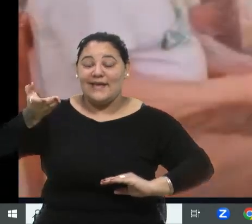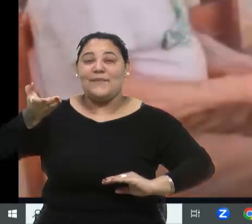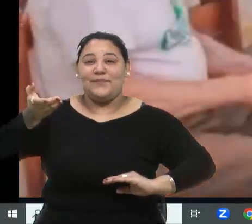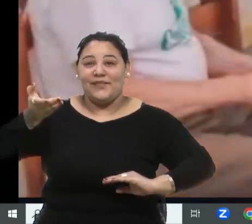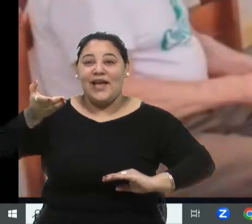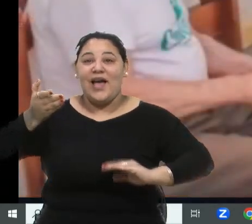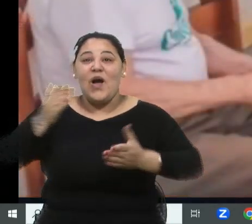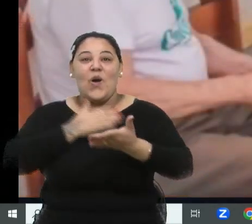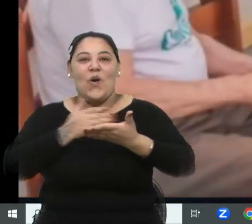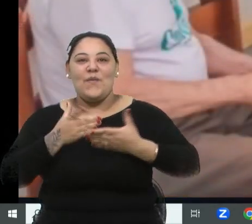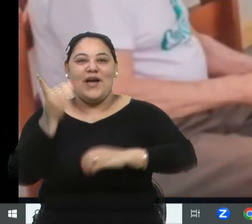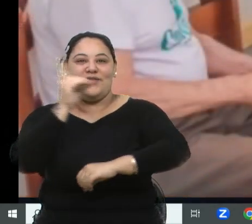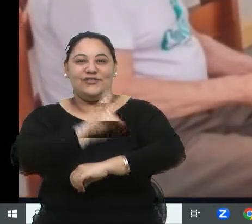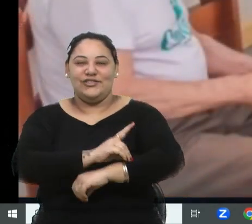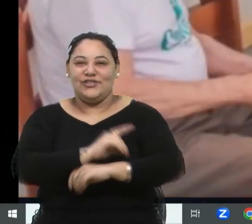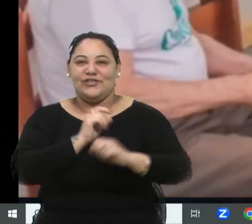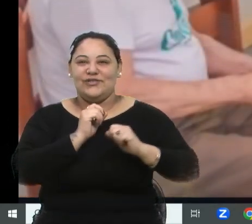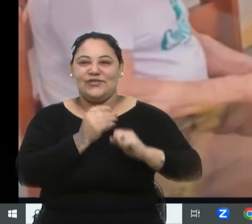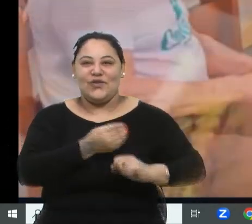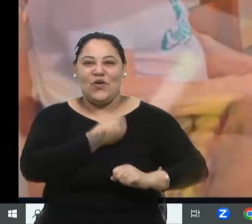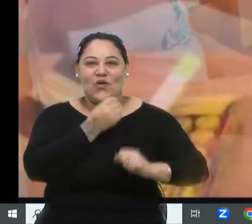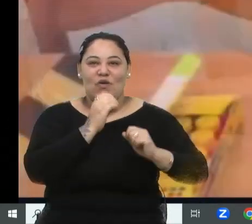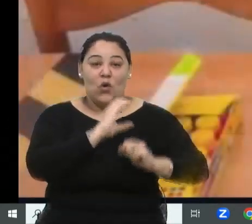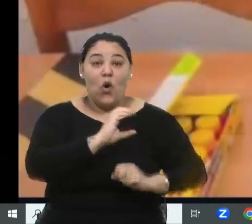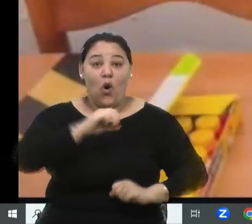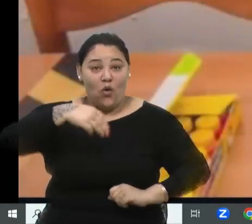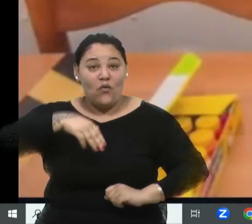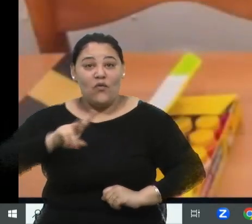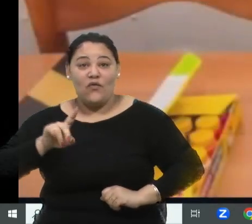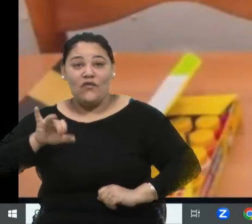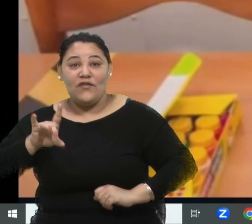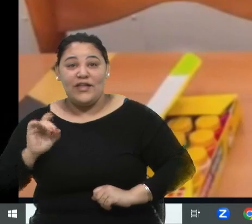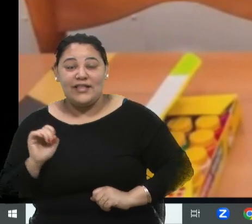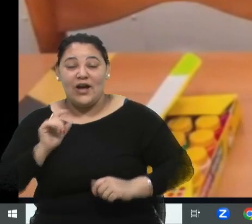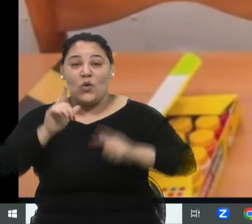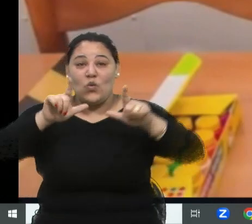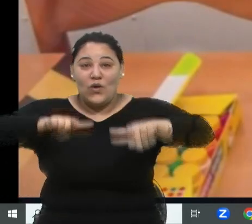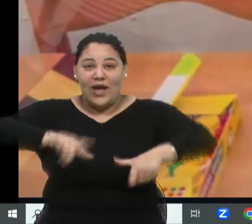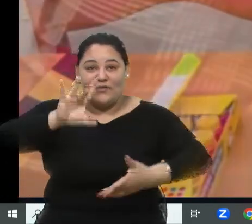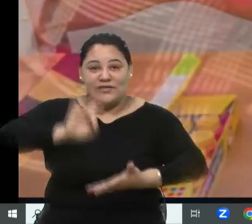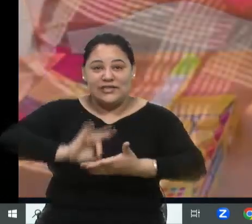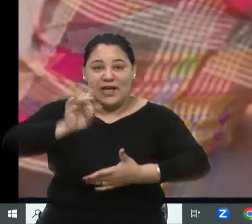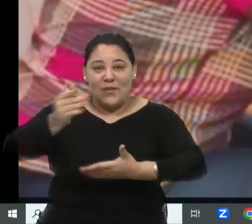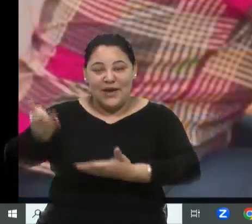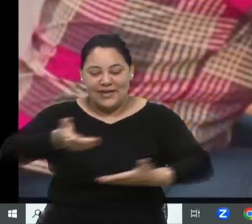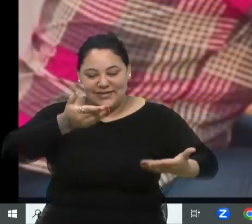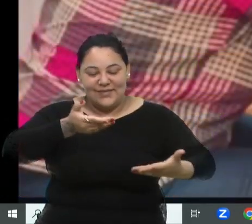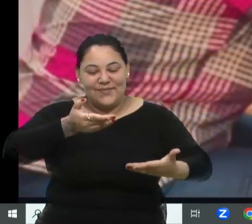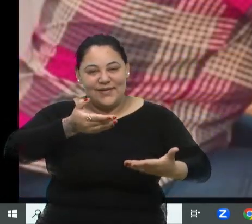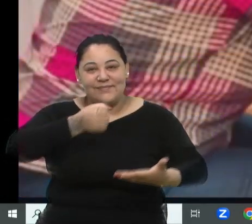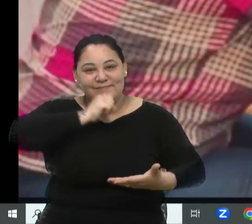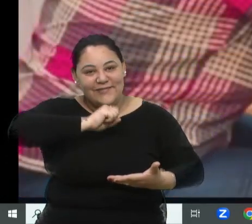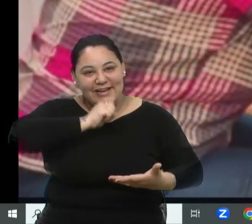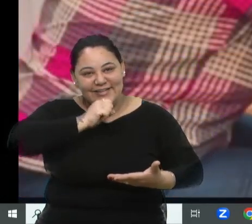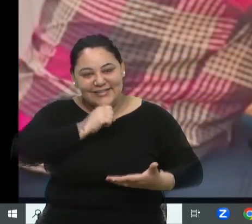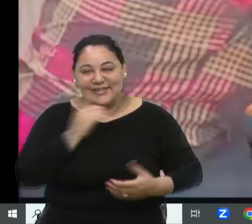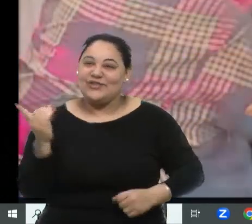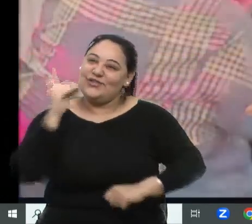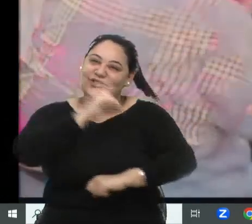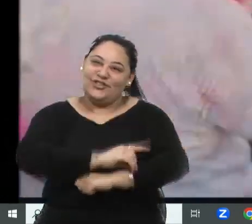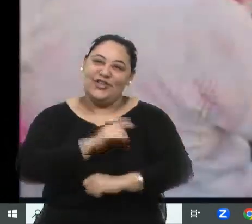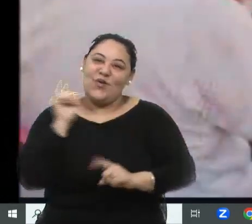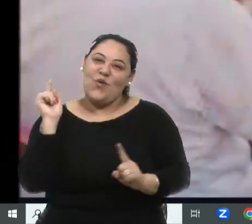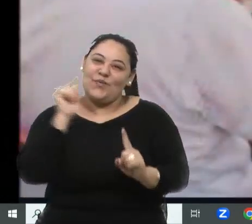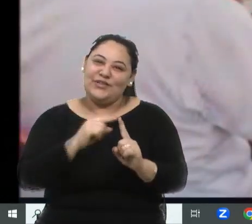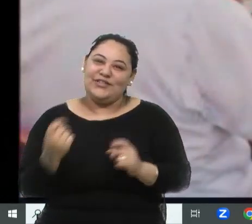Dia Convida, um lugar preparado para receber pessoas idosas durante o dia, com o objetivo de oferecer